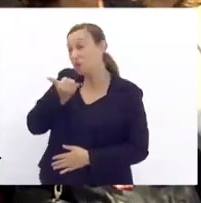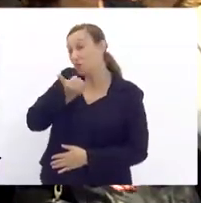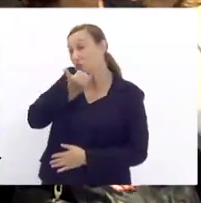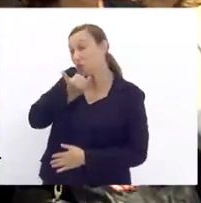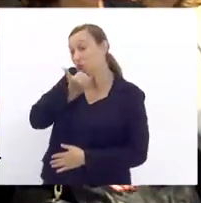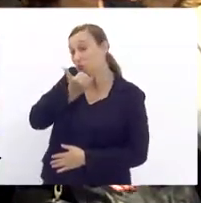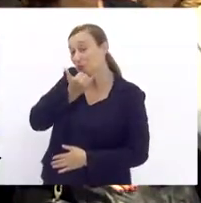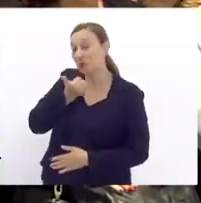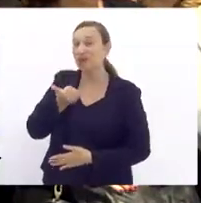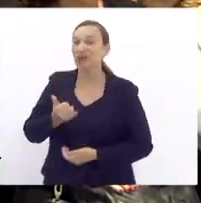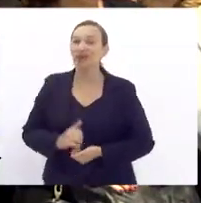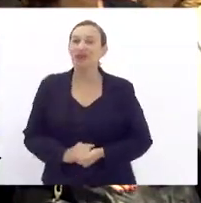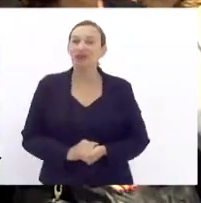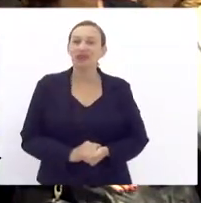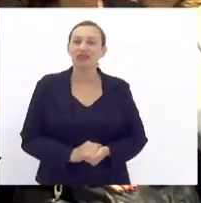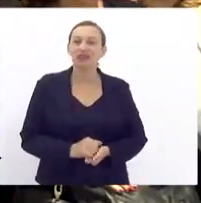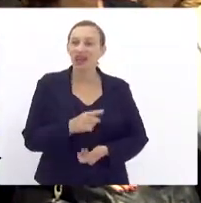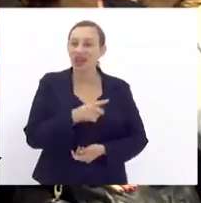por favor